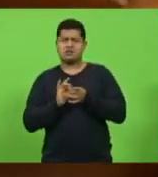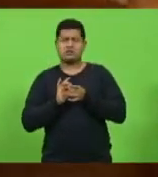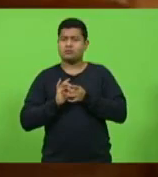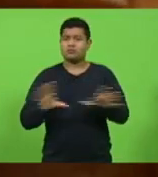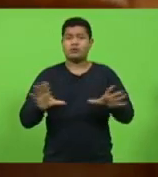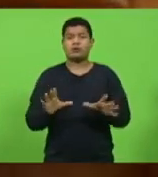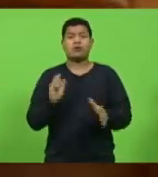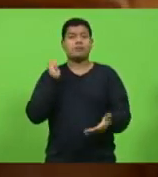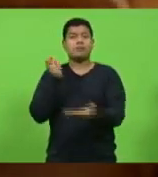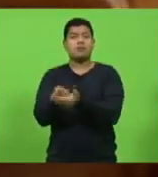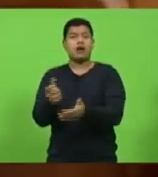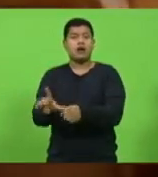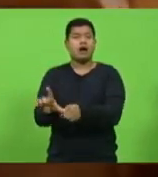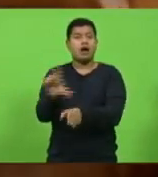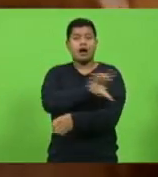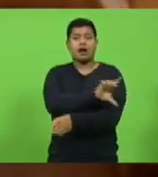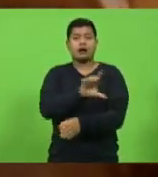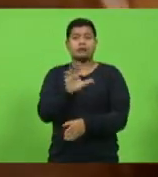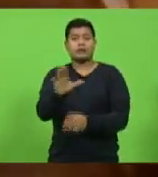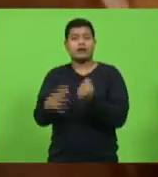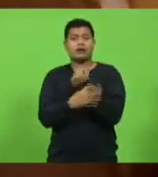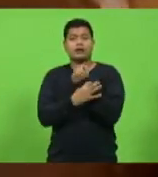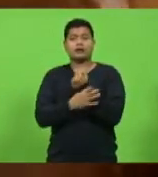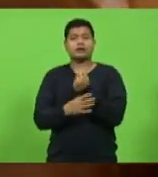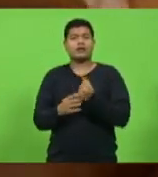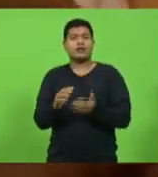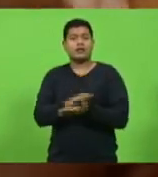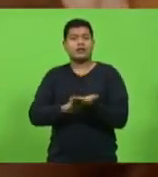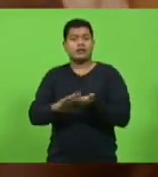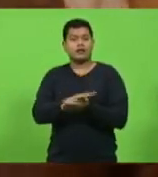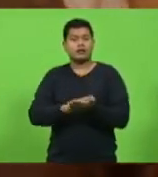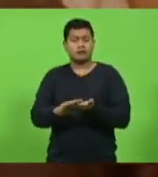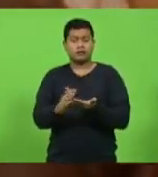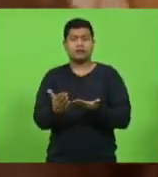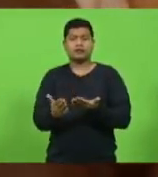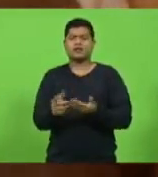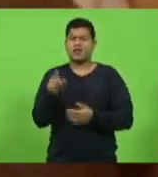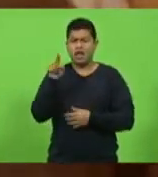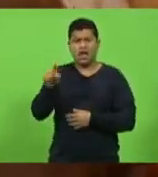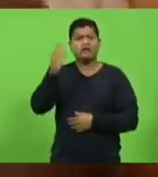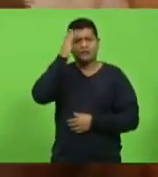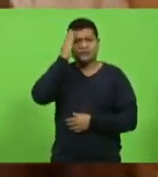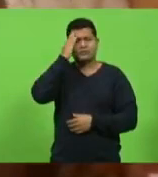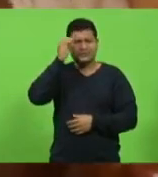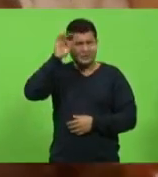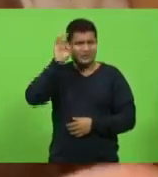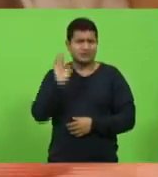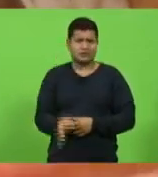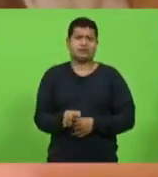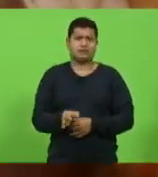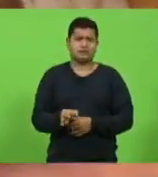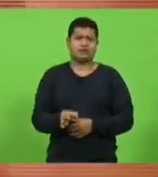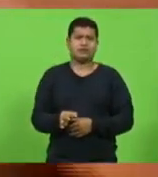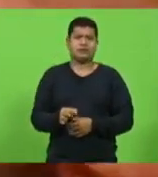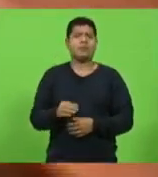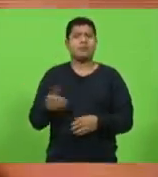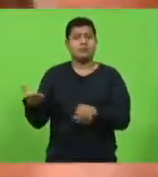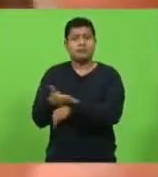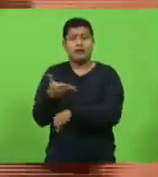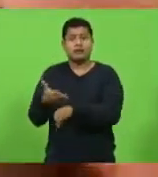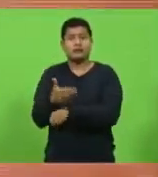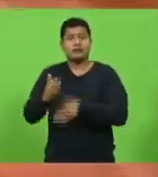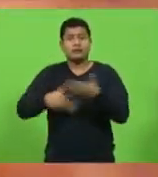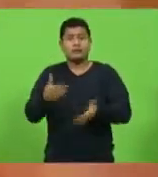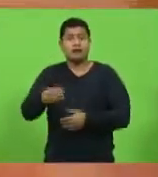antecipado e sem garantia mínima. E lhes digo, sabia, participou e ainda tentou